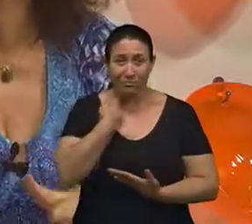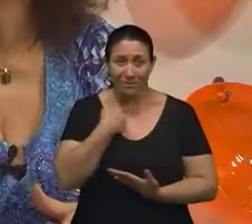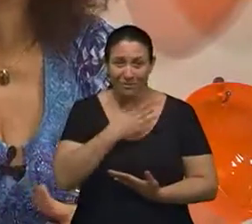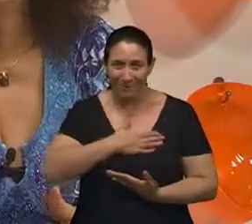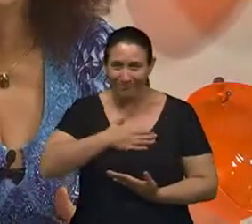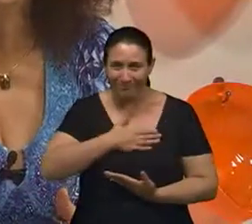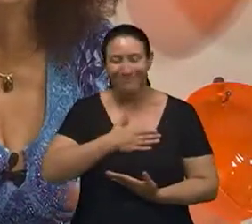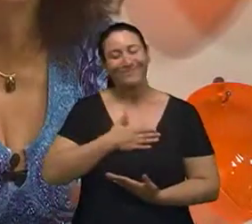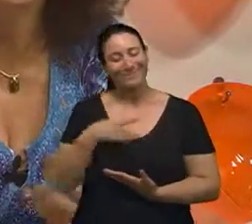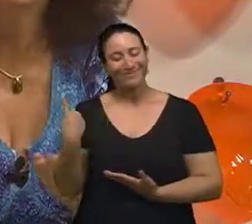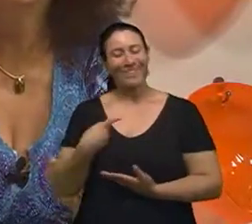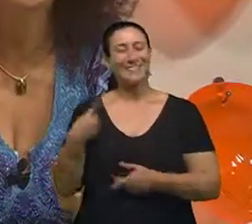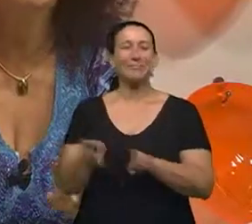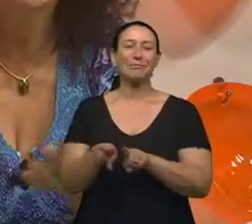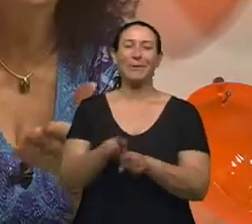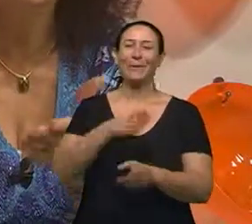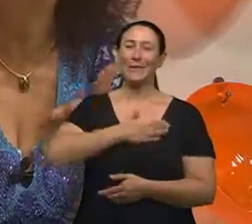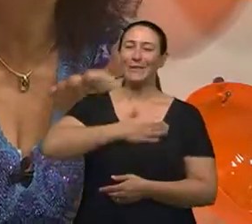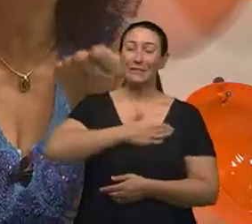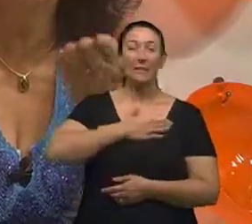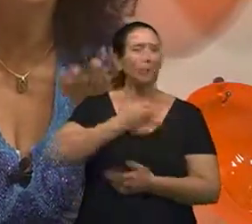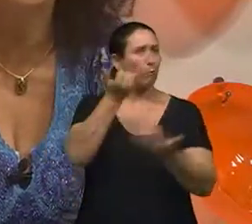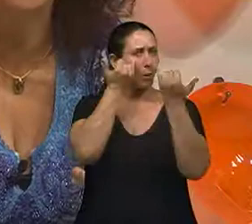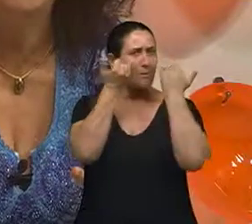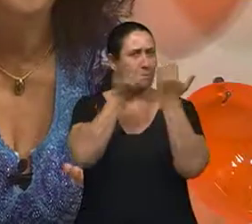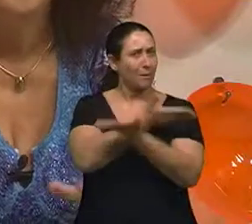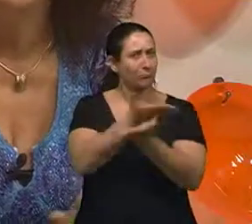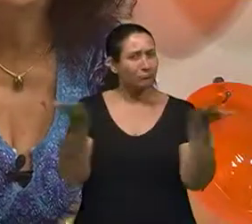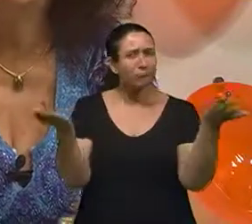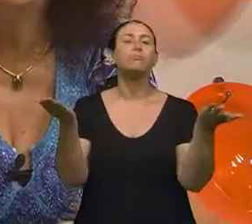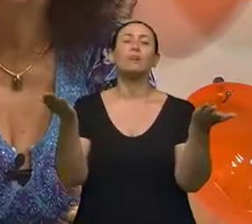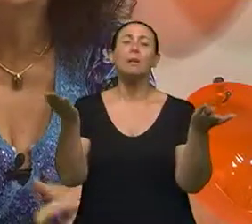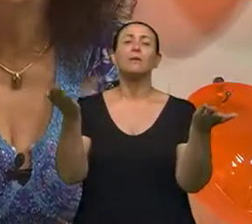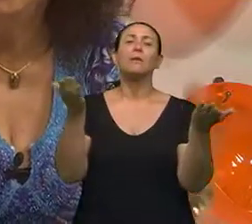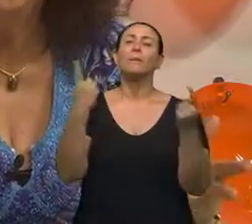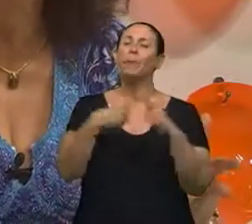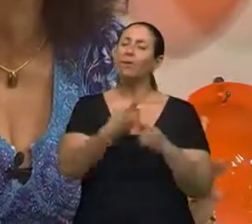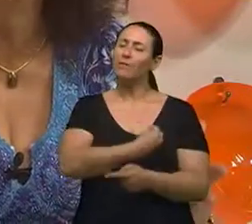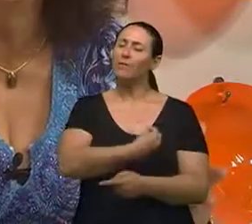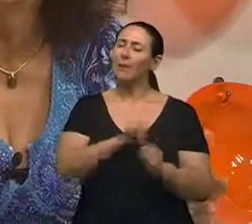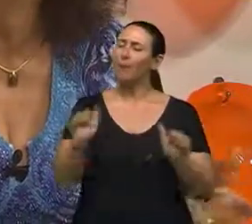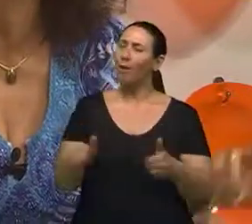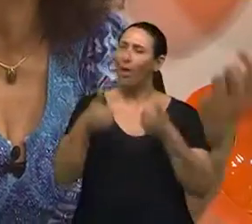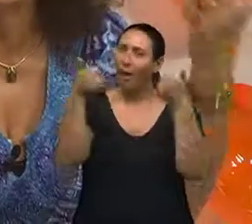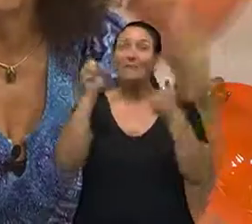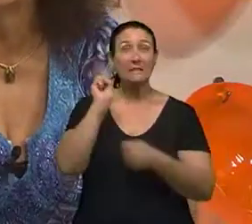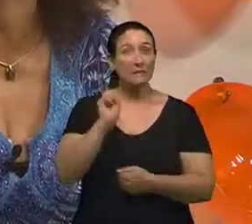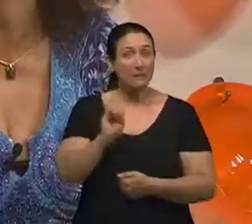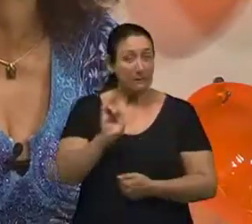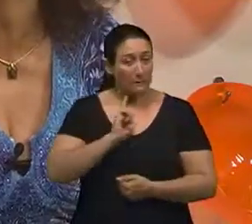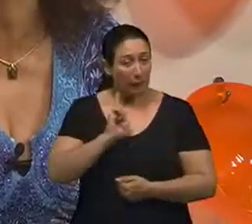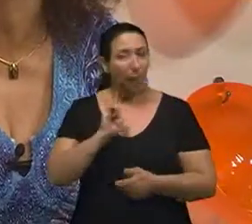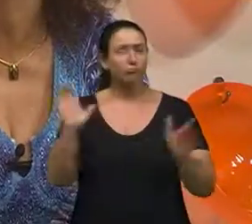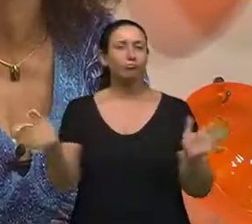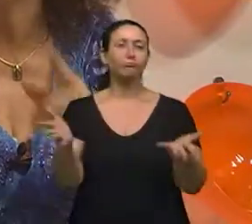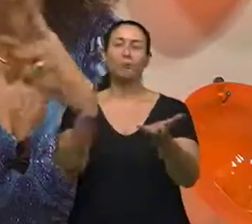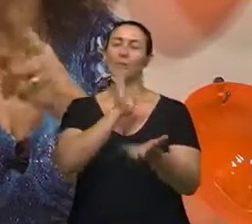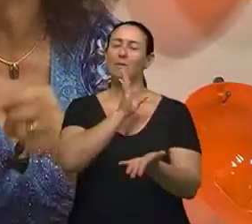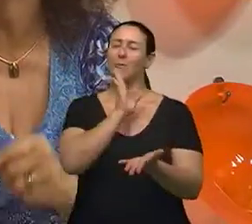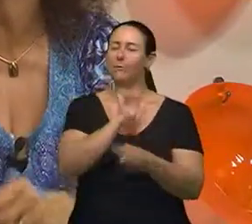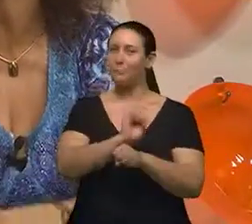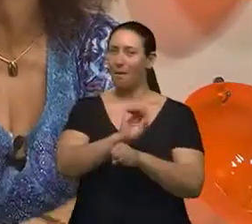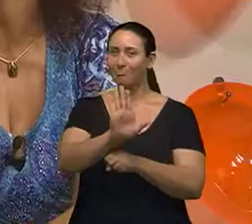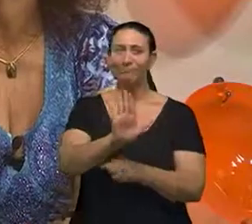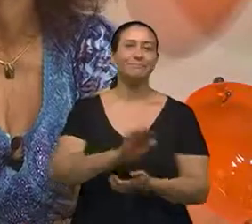gostando? Nós também estamos adorando trazer informações. Nossa vida fica muito melhor quando a gente agrega conhecimento.